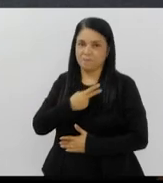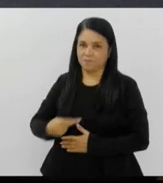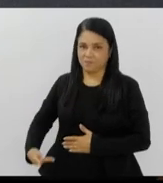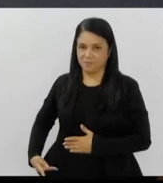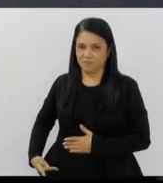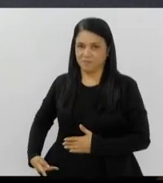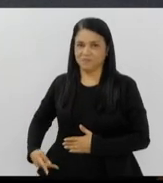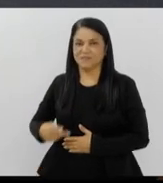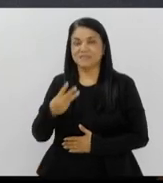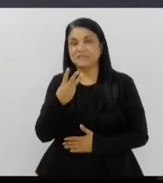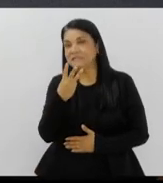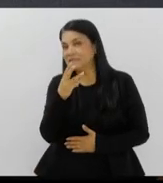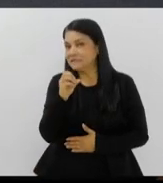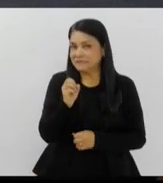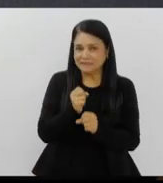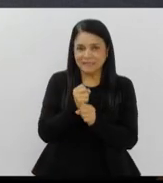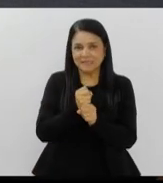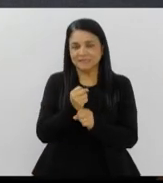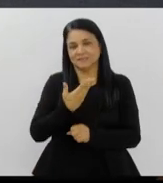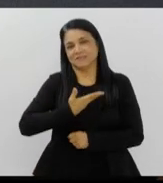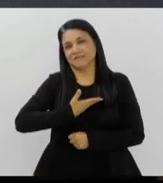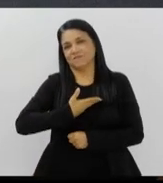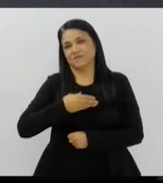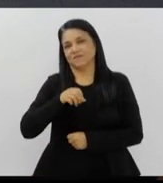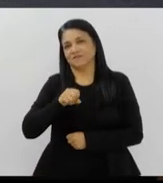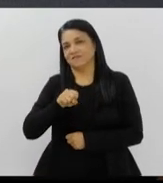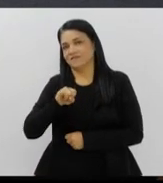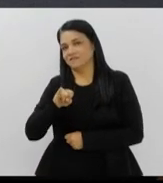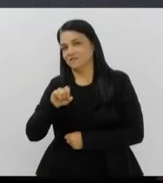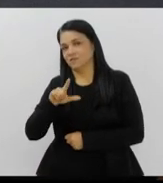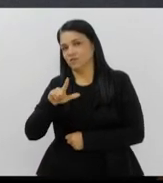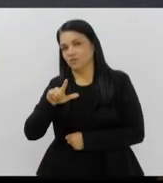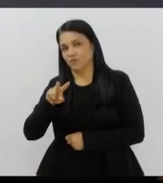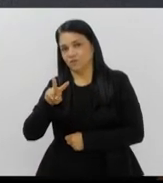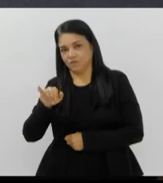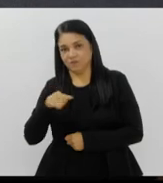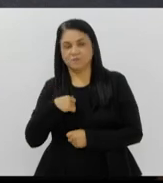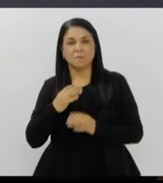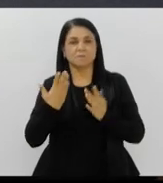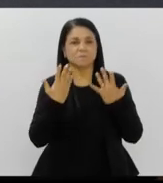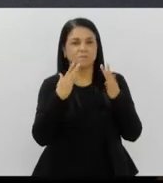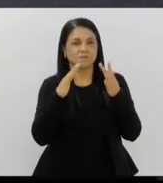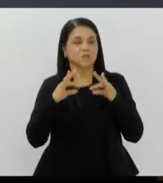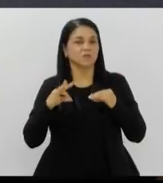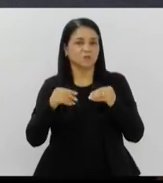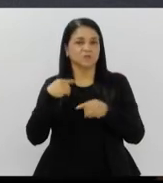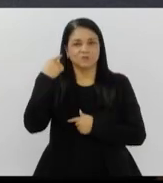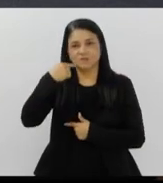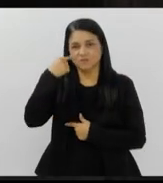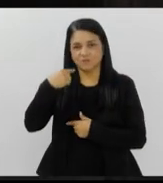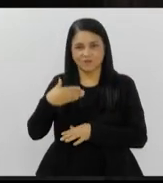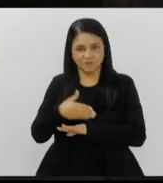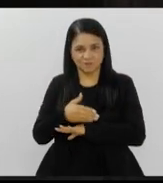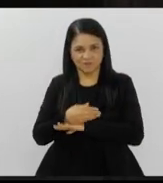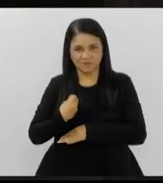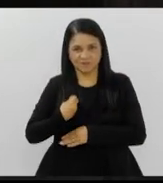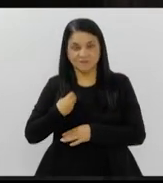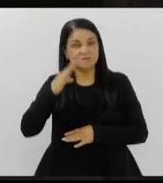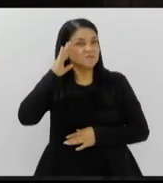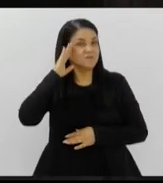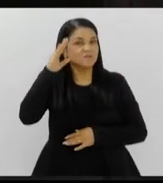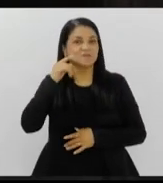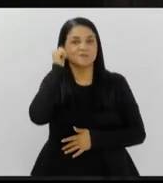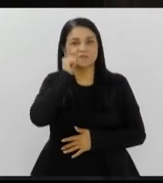de 30 anos, né? Silvia Drummond, né? Parabenizo também a todos os advogados e advogadas presentes e principalmente